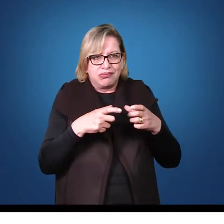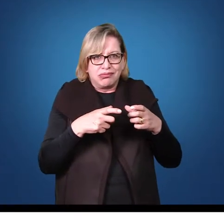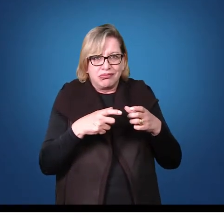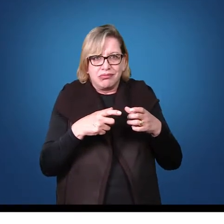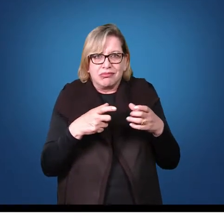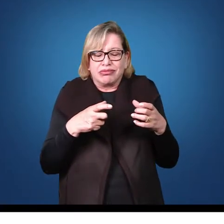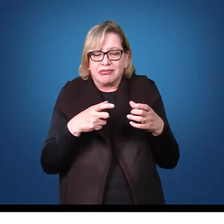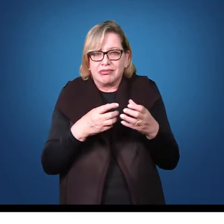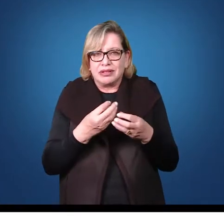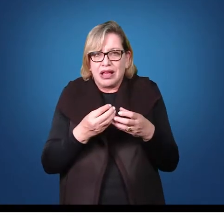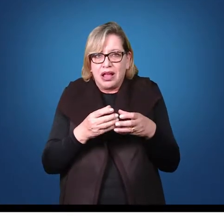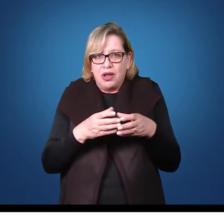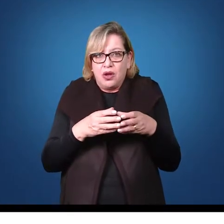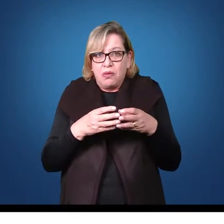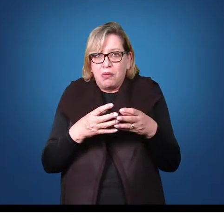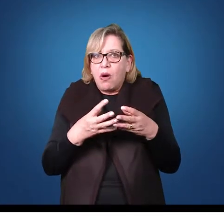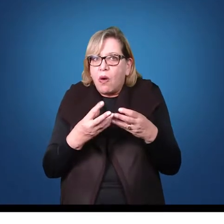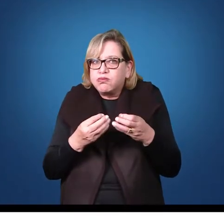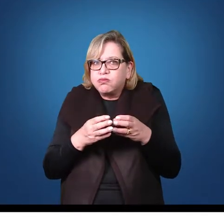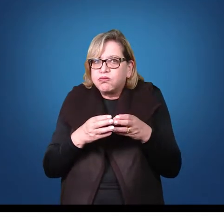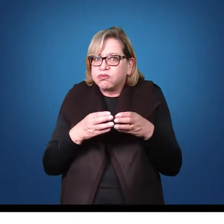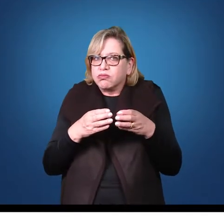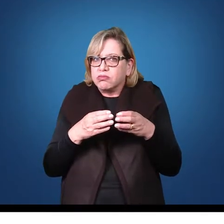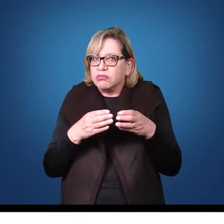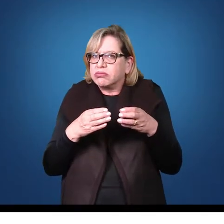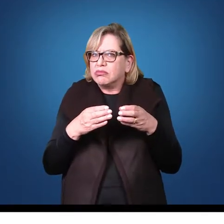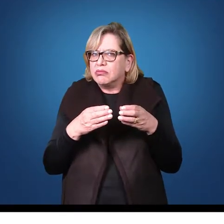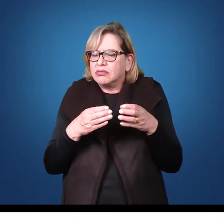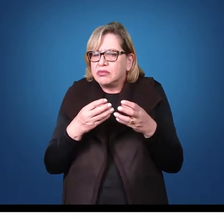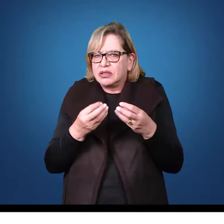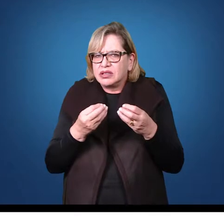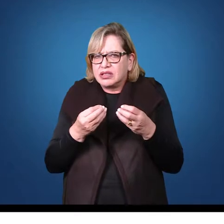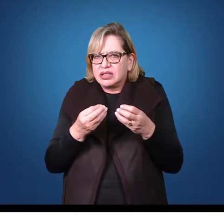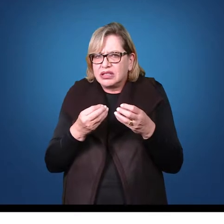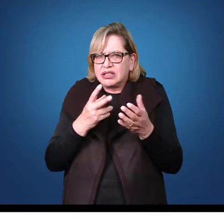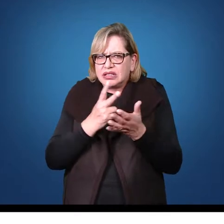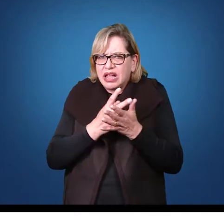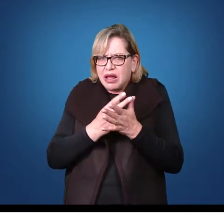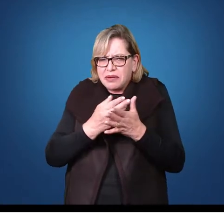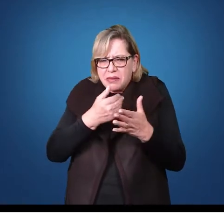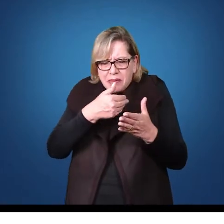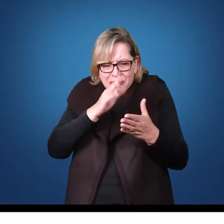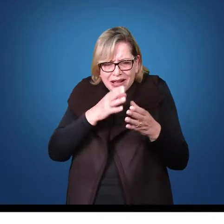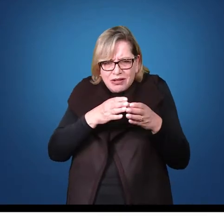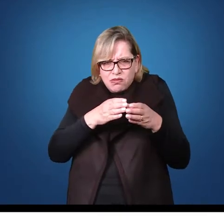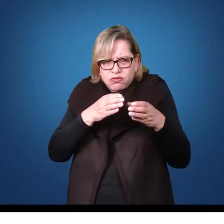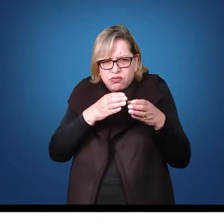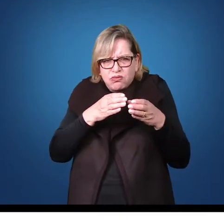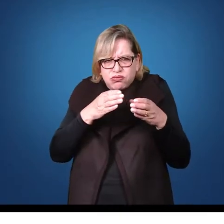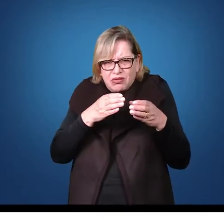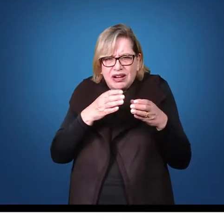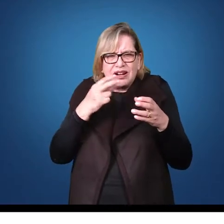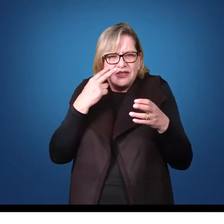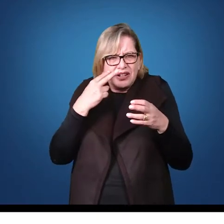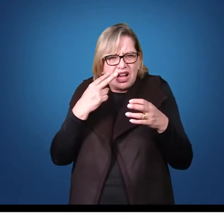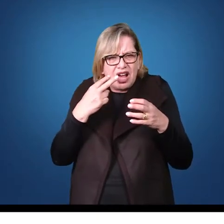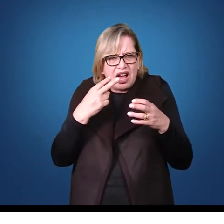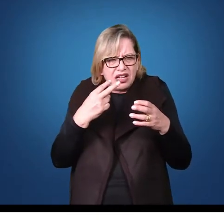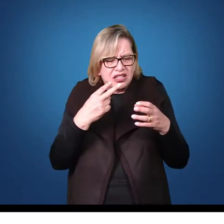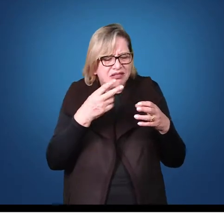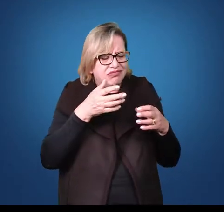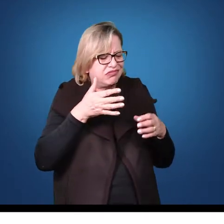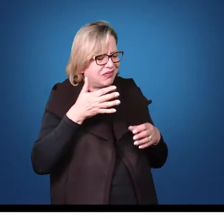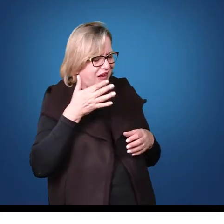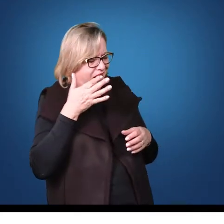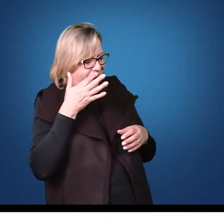crescendo. Foi crescendo muito. Ó, cada vez crescendo mais, vovô. Um precioso rabanete.